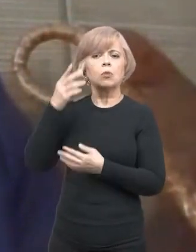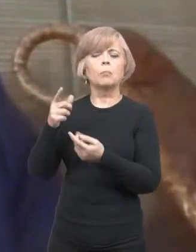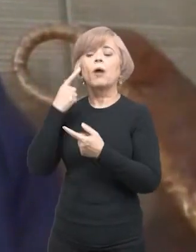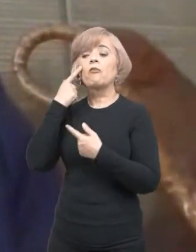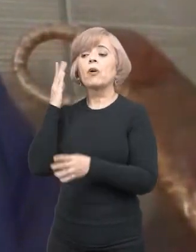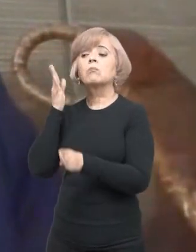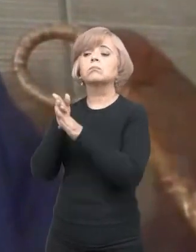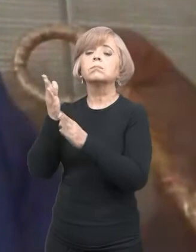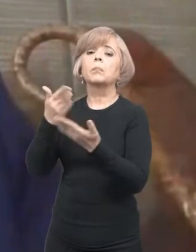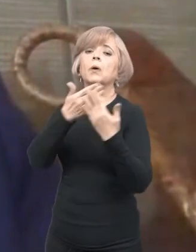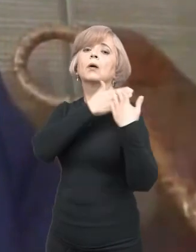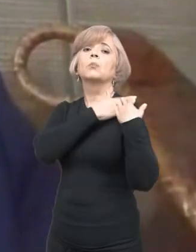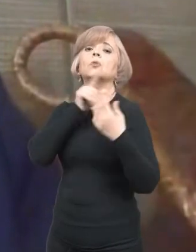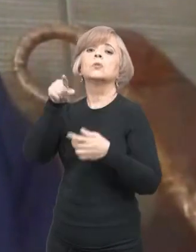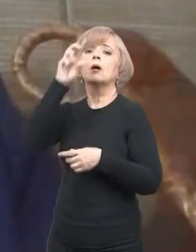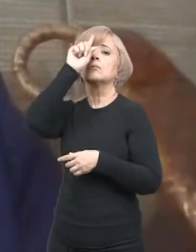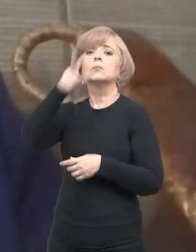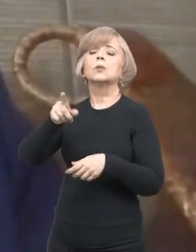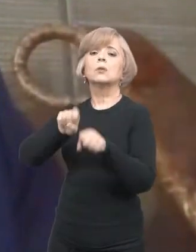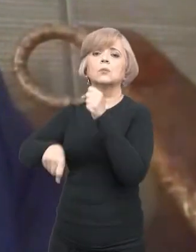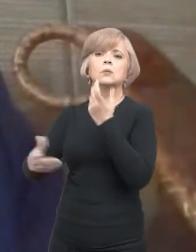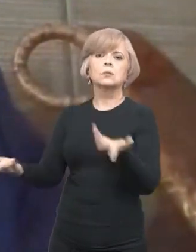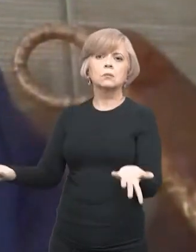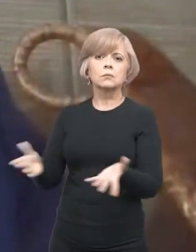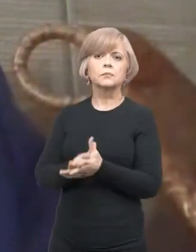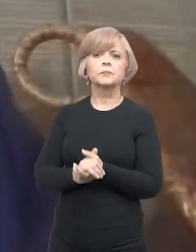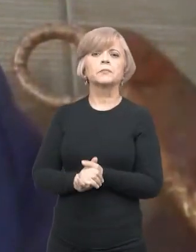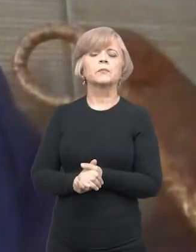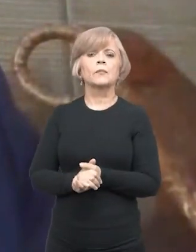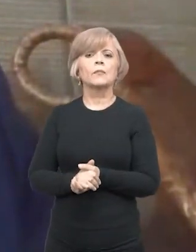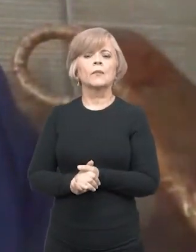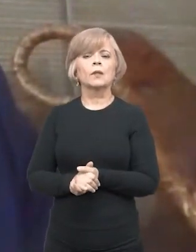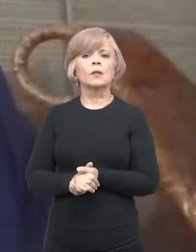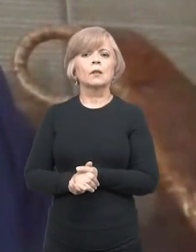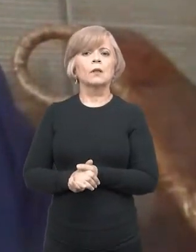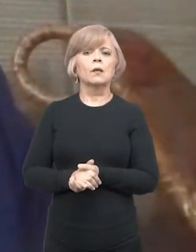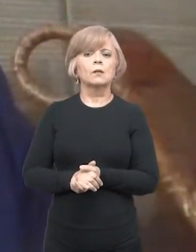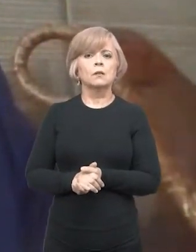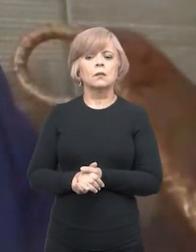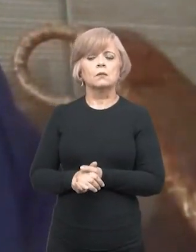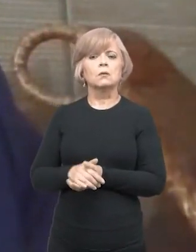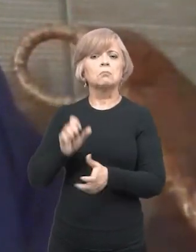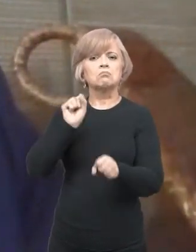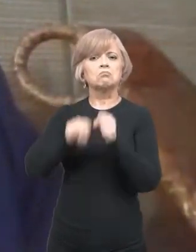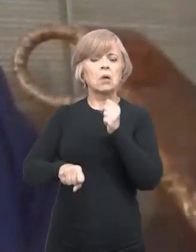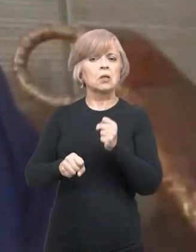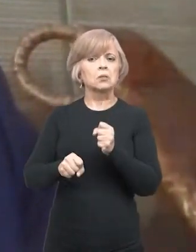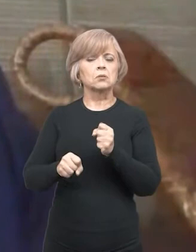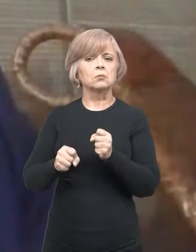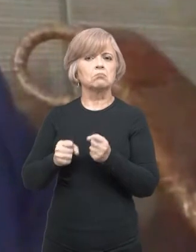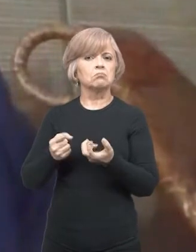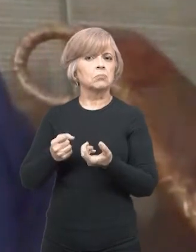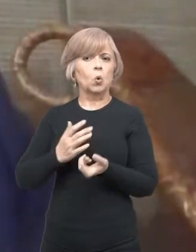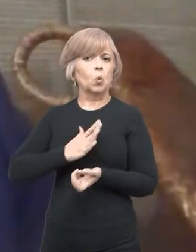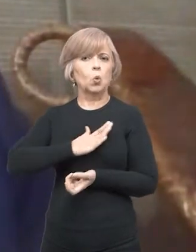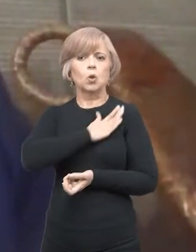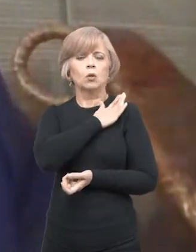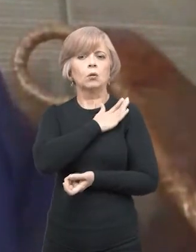responsabilização criminal de quem teria ordenado esse assassinato